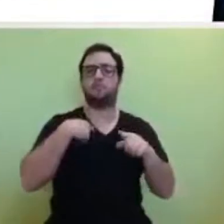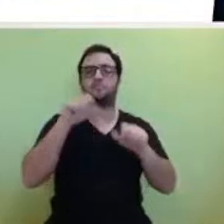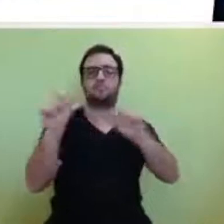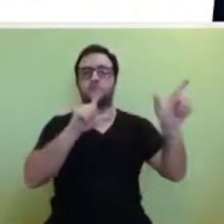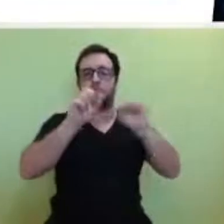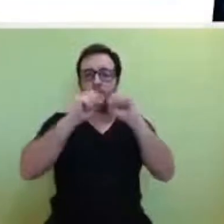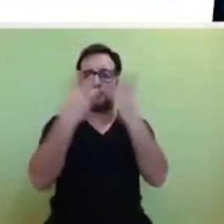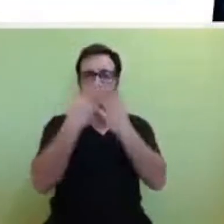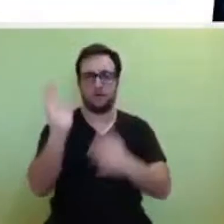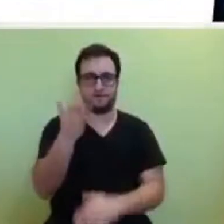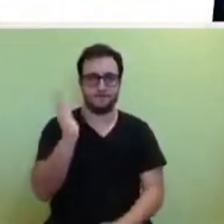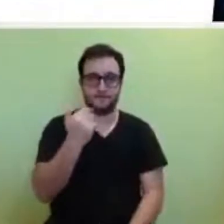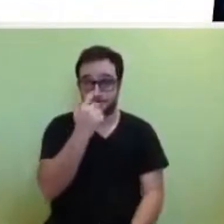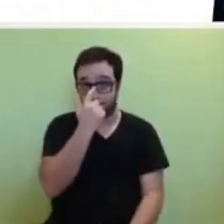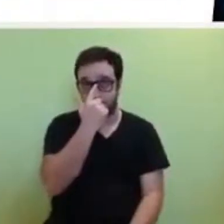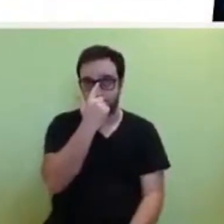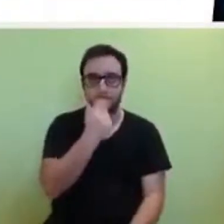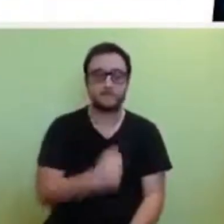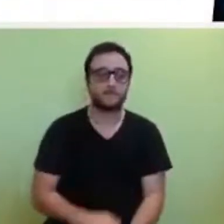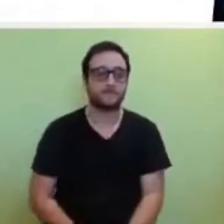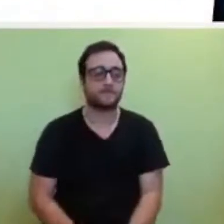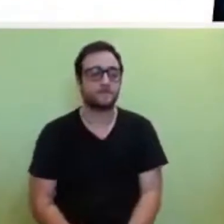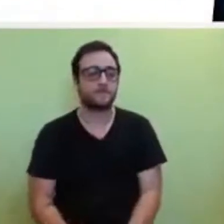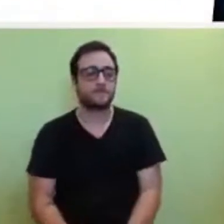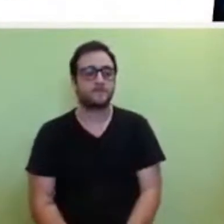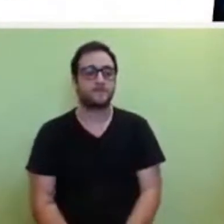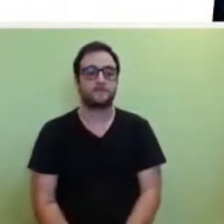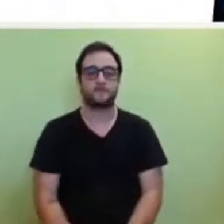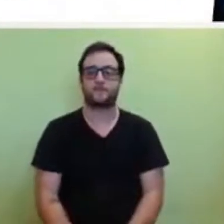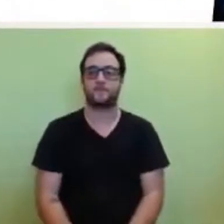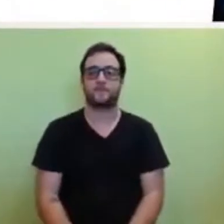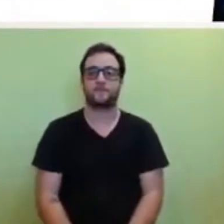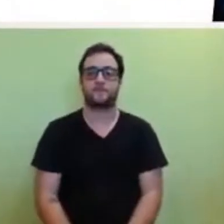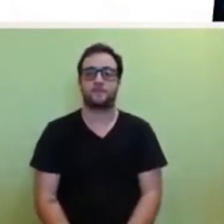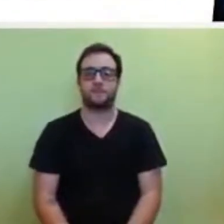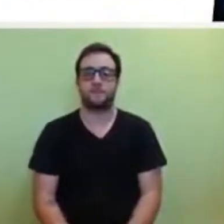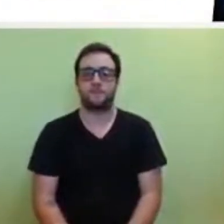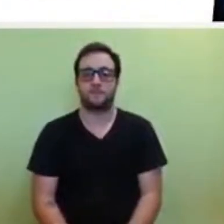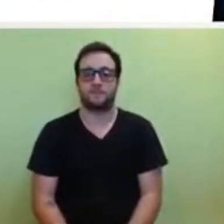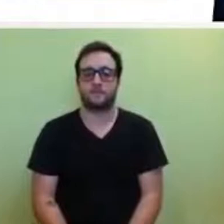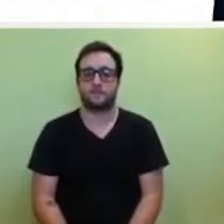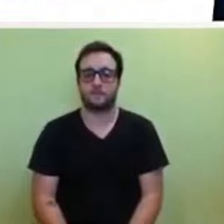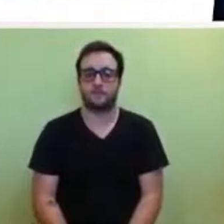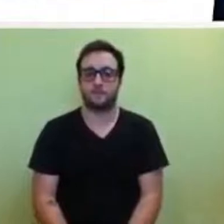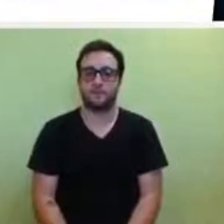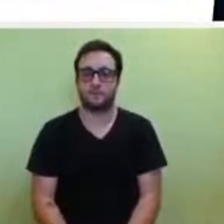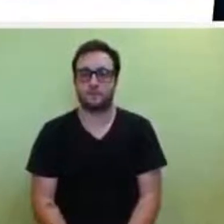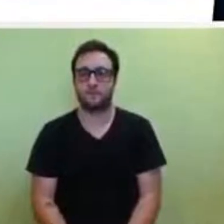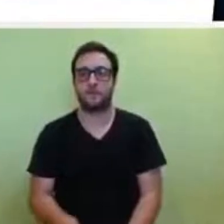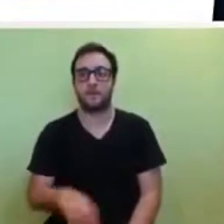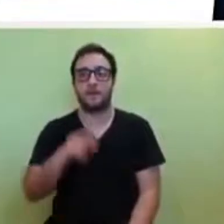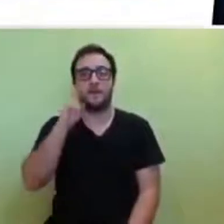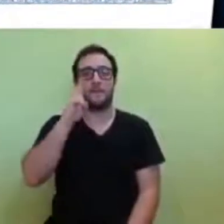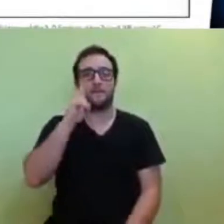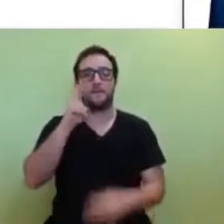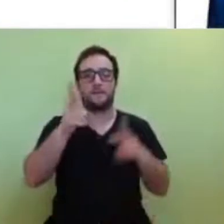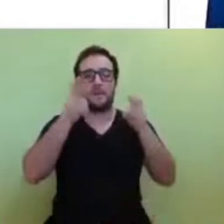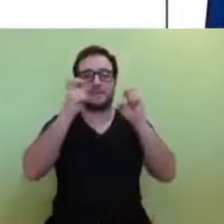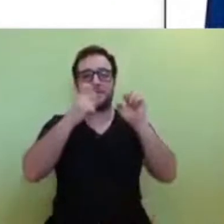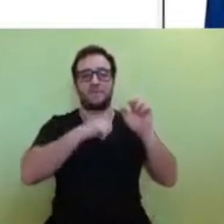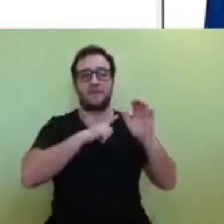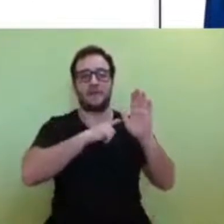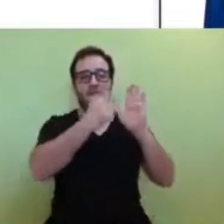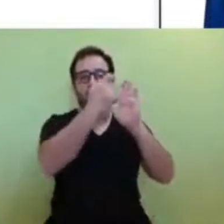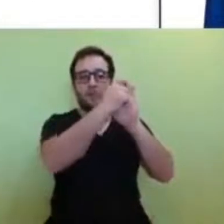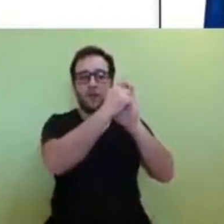Feito. Esse programa que aparece aí na tela é um print da tela do SignPoodle. SignPoodle é um